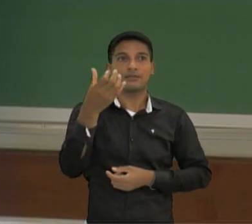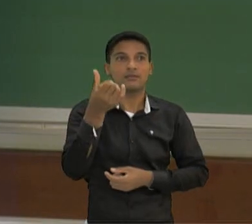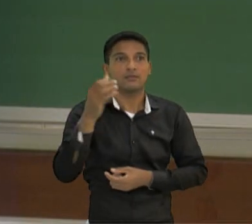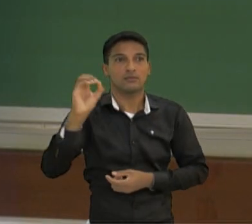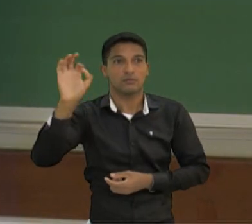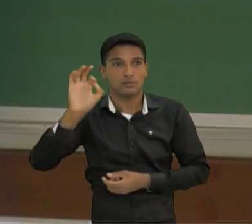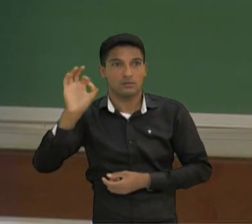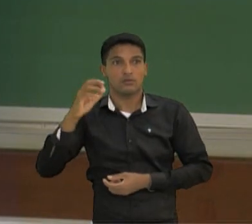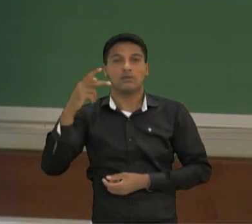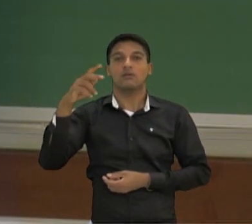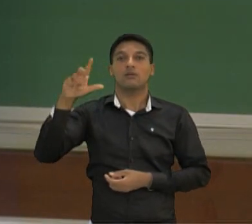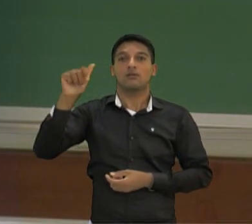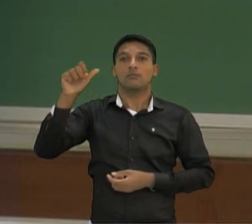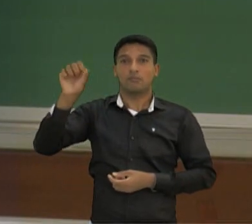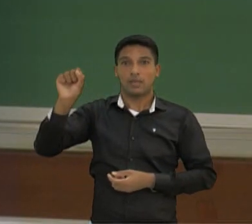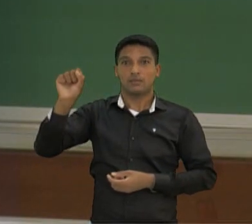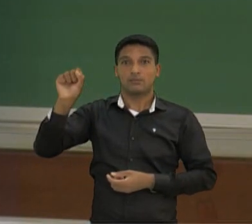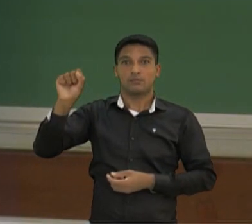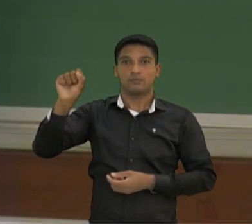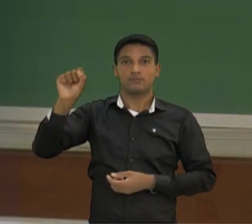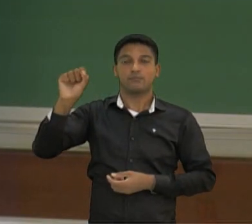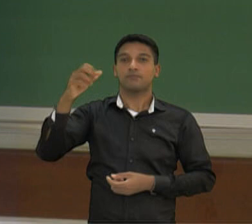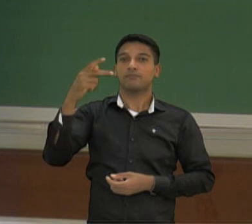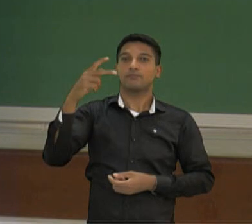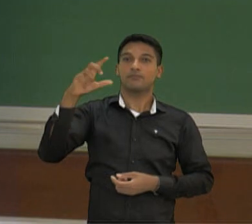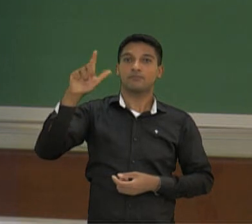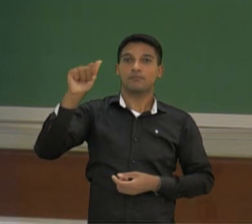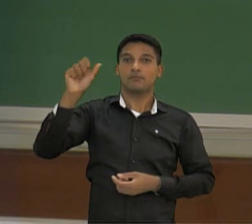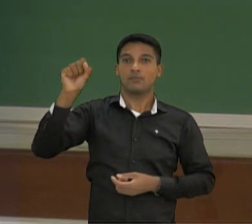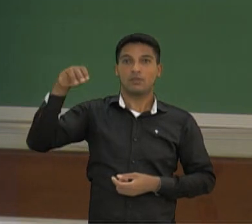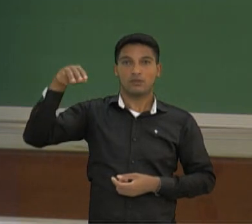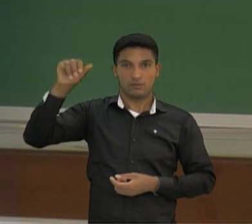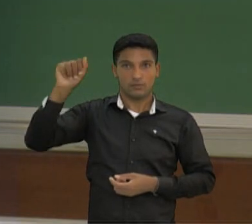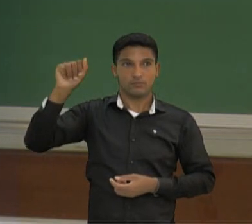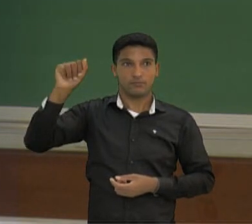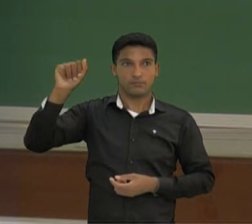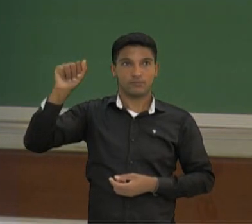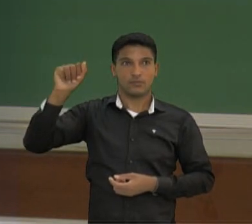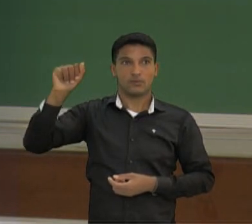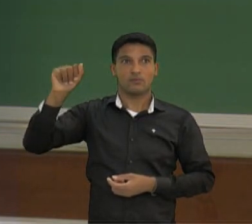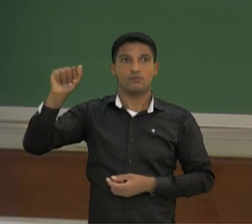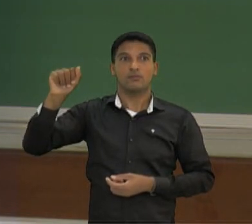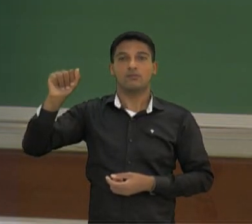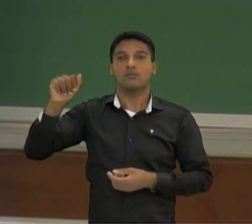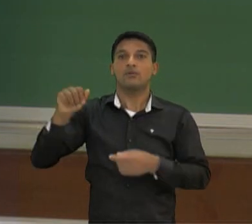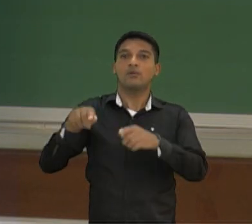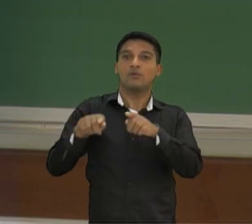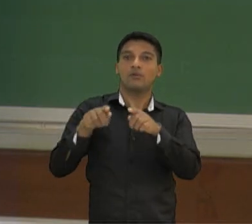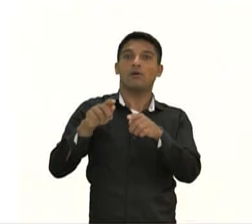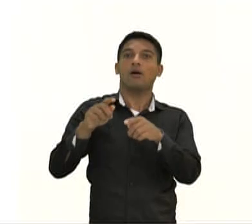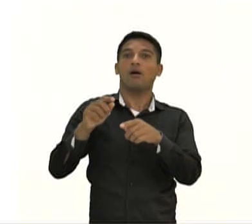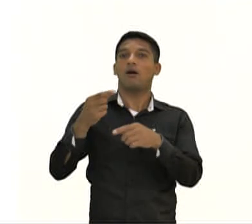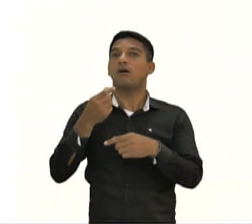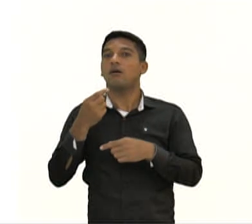e glóbulos vermelhos. Então, a parte celular e a parte acelular. A parte celular é em torno de 40% e a parte que não é composta